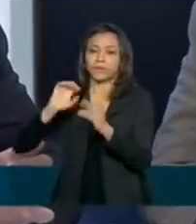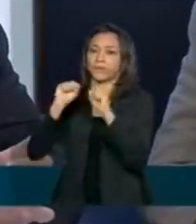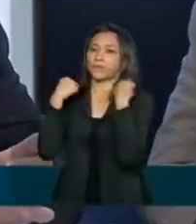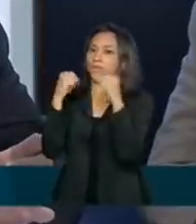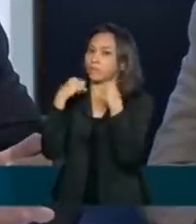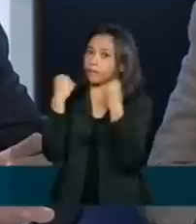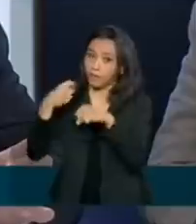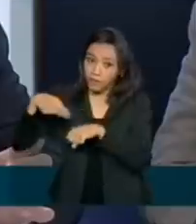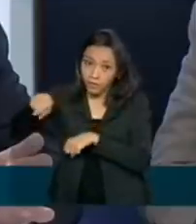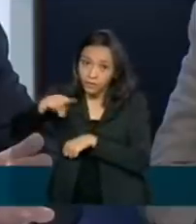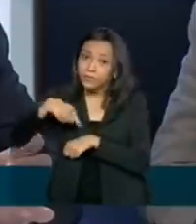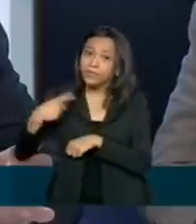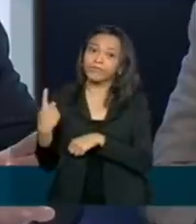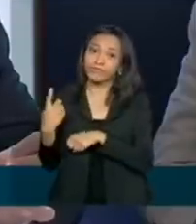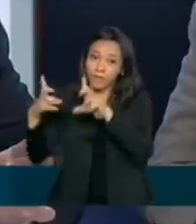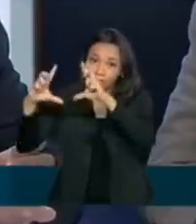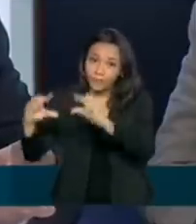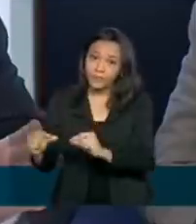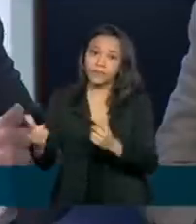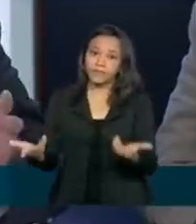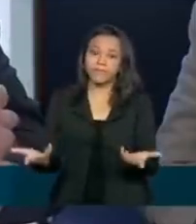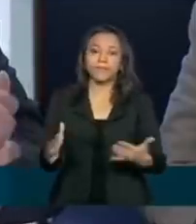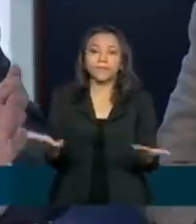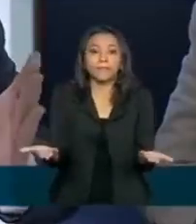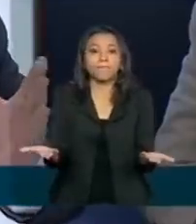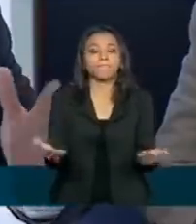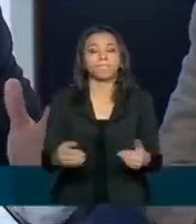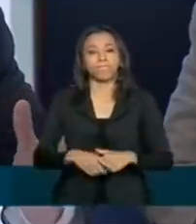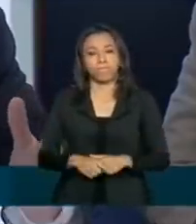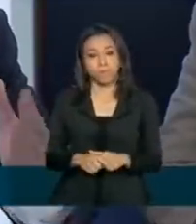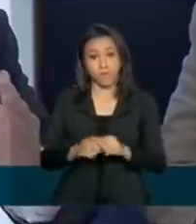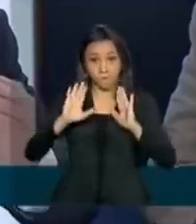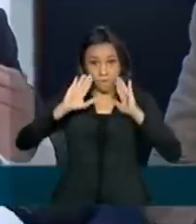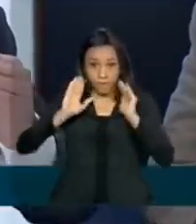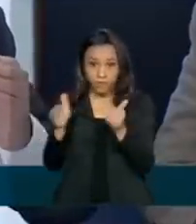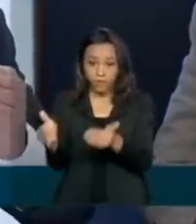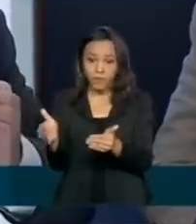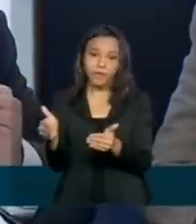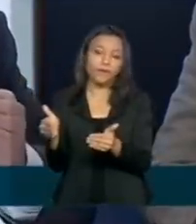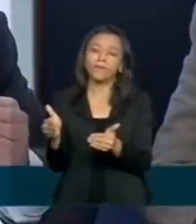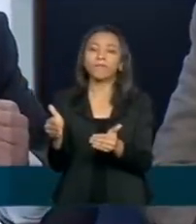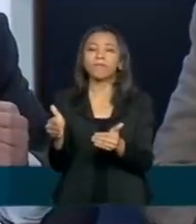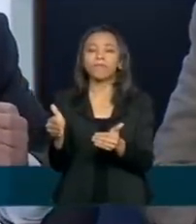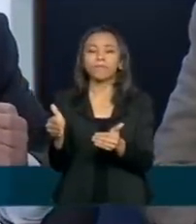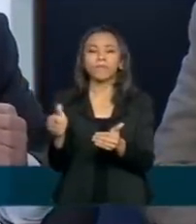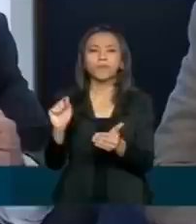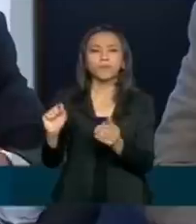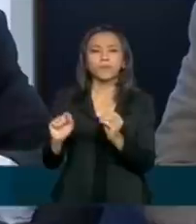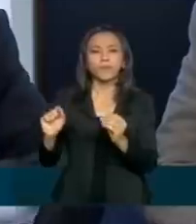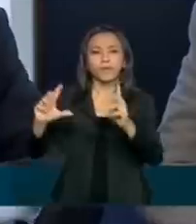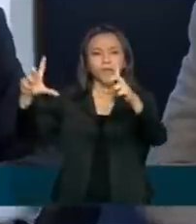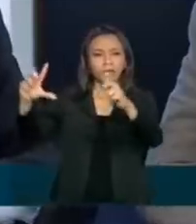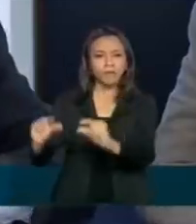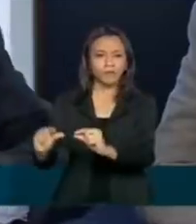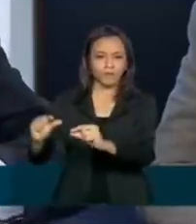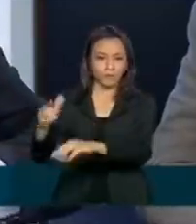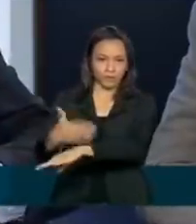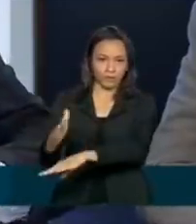essa capacidade. Então, você foca num grau abaixo de capacitação de recursos